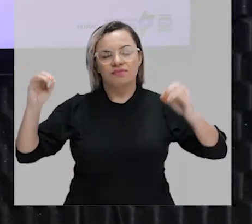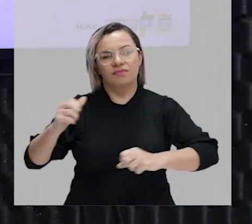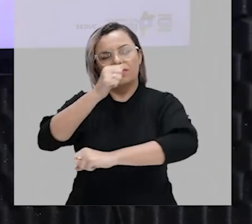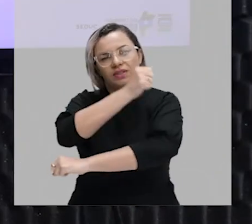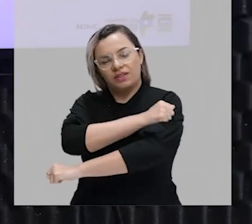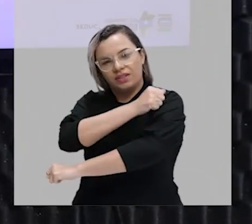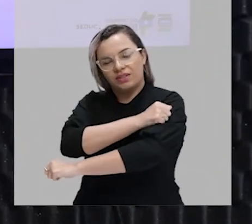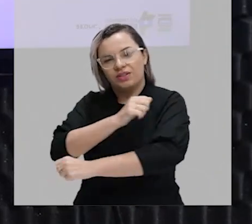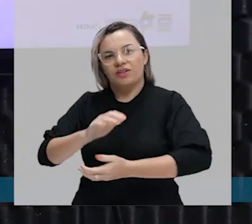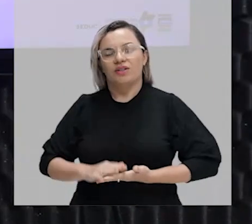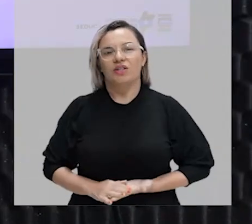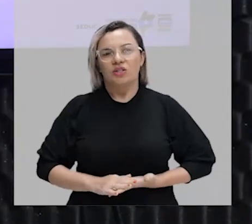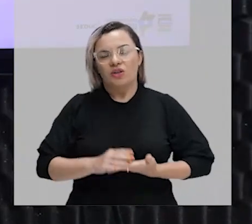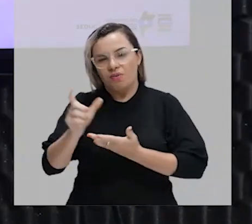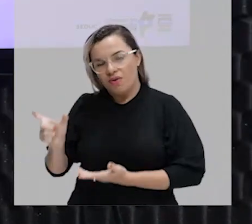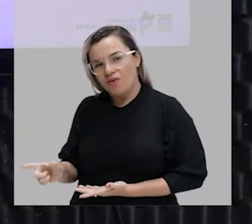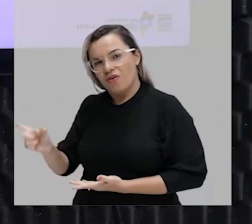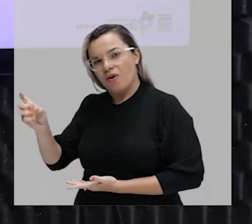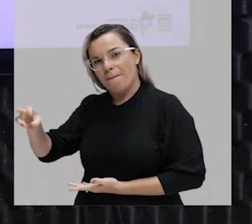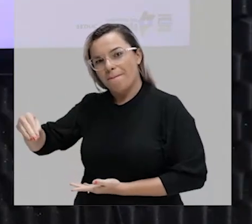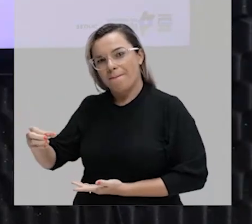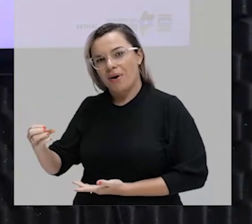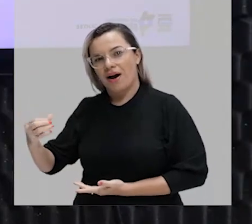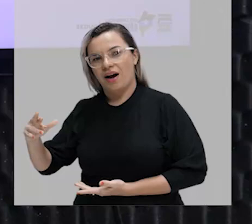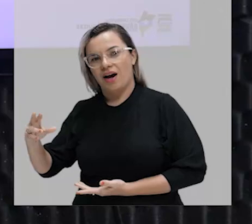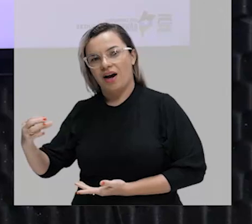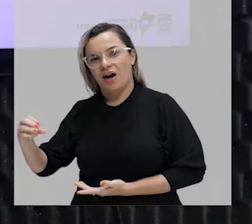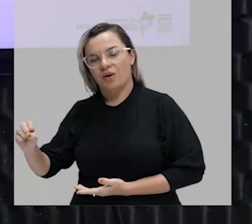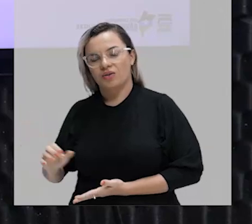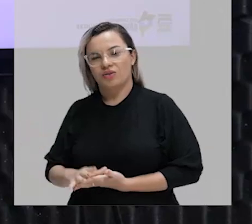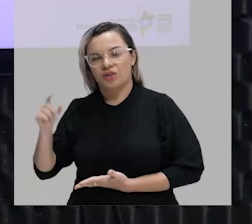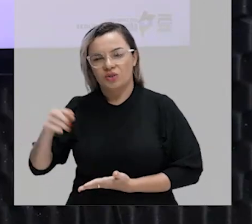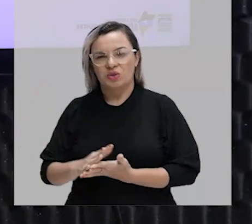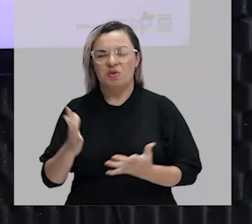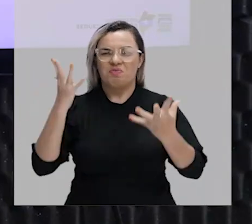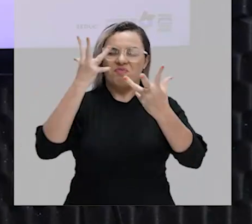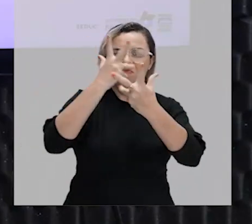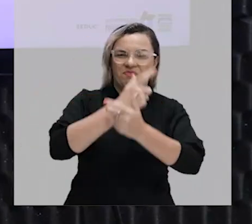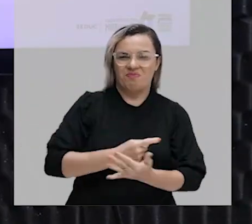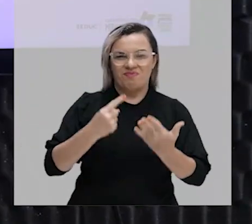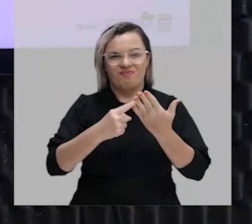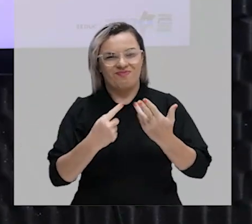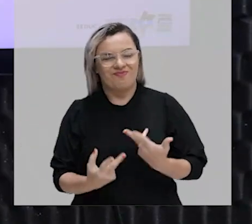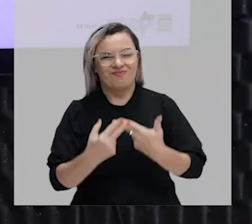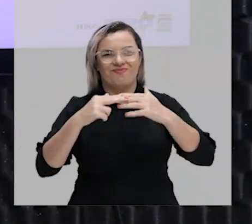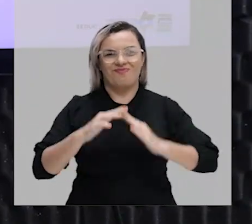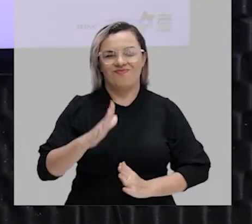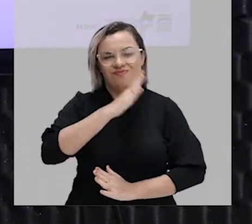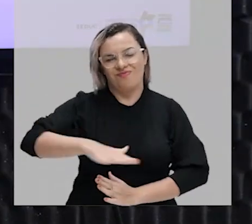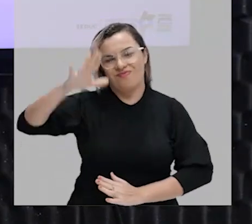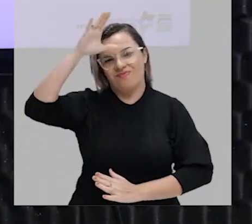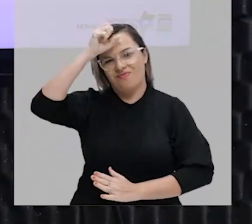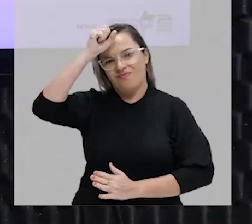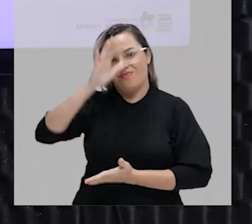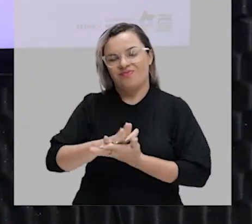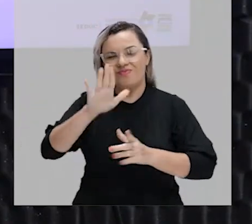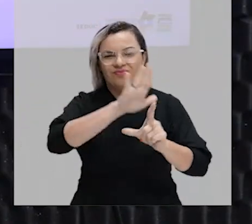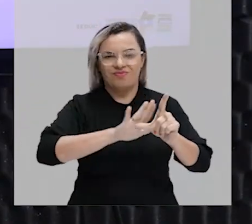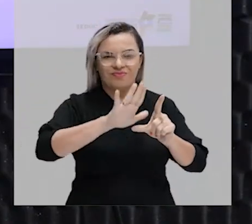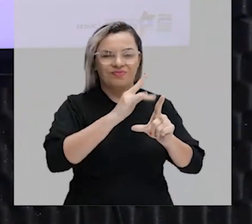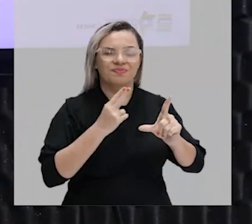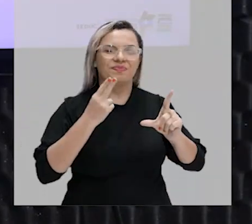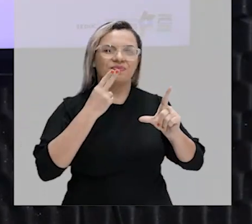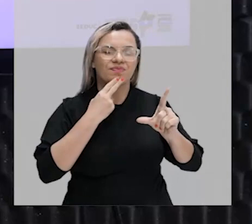Salve, salve, galerinha! Professor Marcos Cunha na área, no nosso belo projeto Fiquem em Casa Aprendendo da